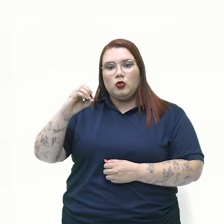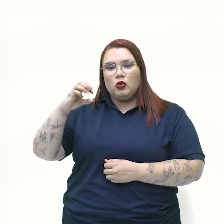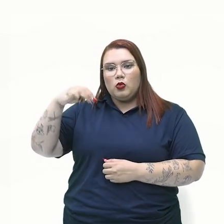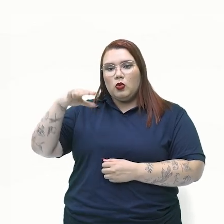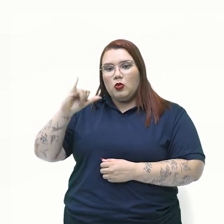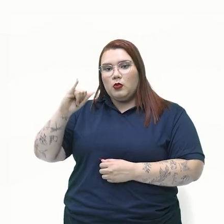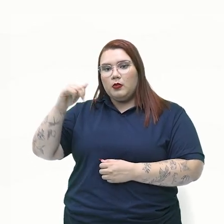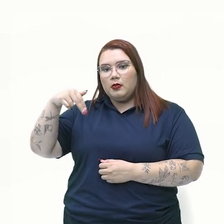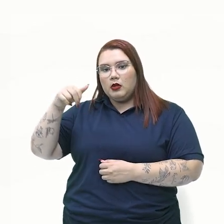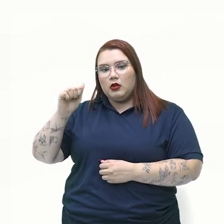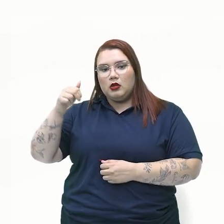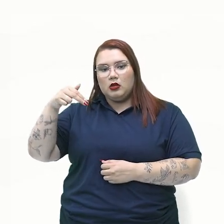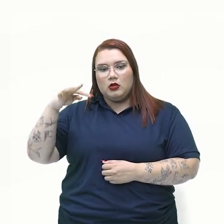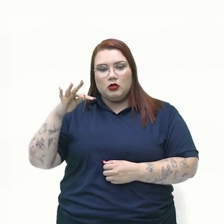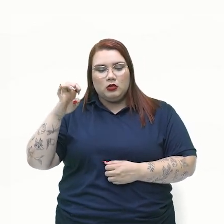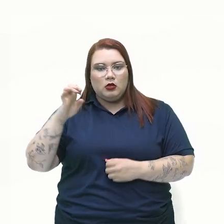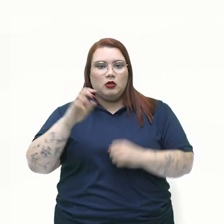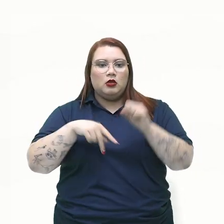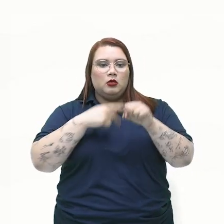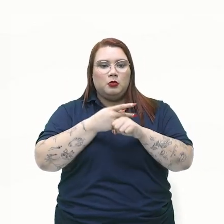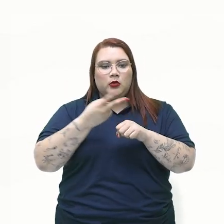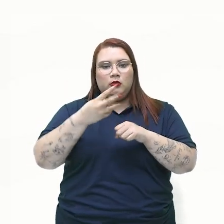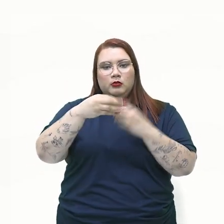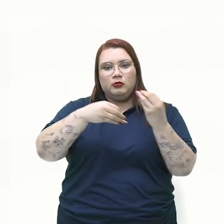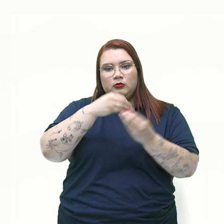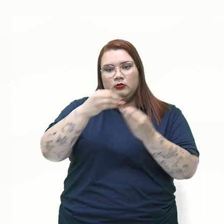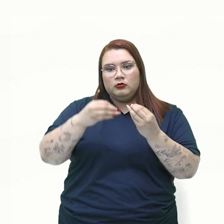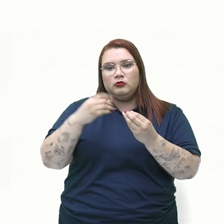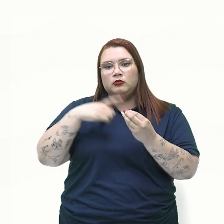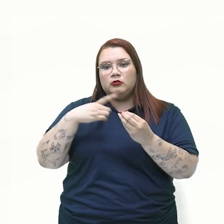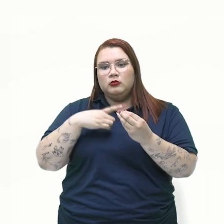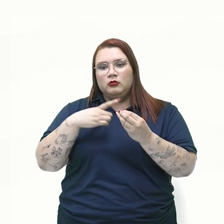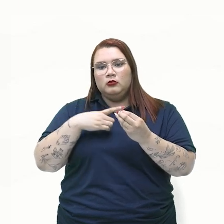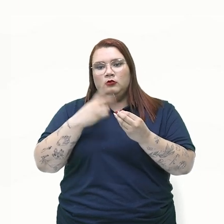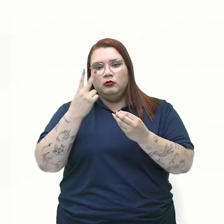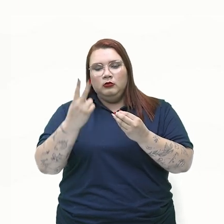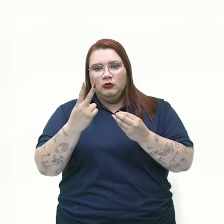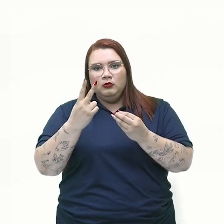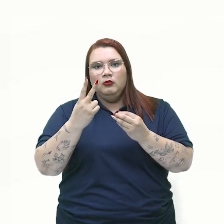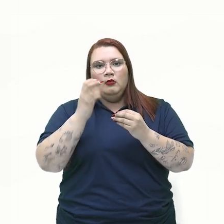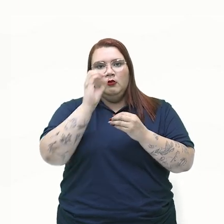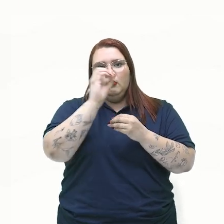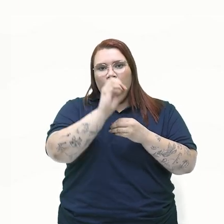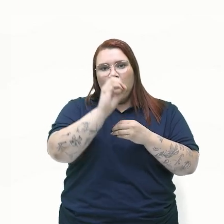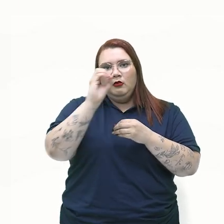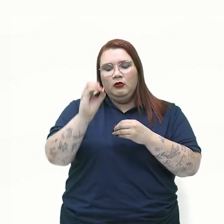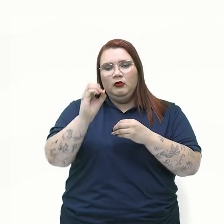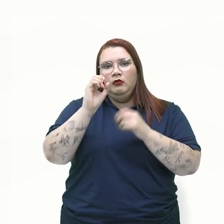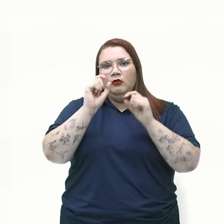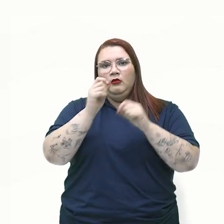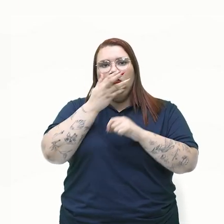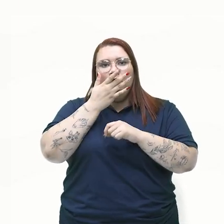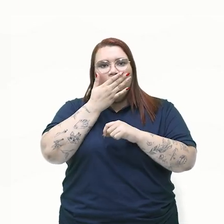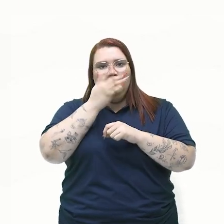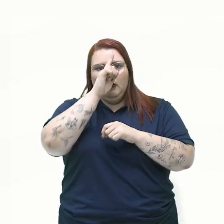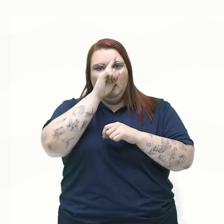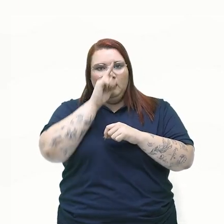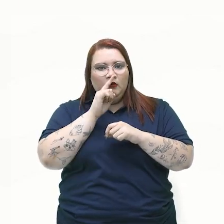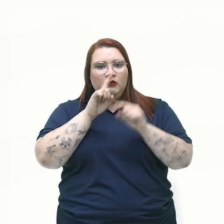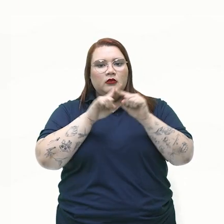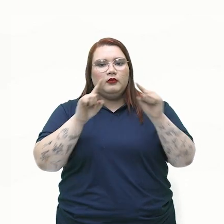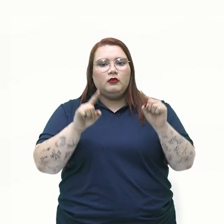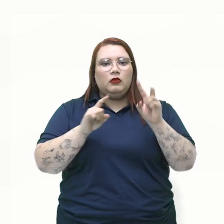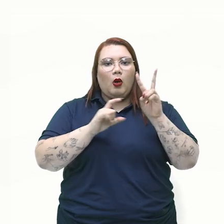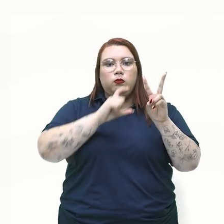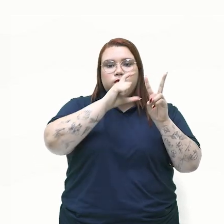dominante. Depois, vamos continuar aqui o cruzamento e aparecem duas ervilhas Vzão, Vzinho.